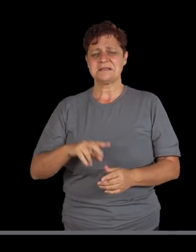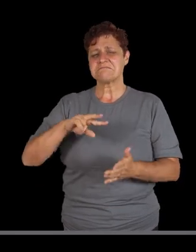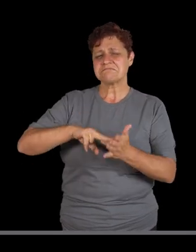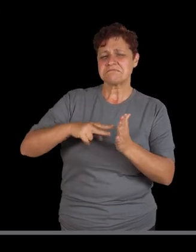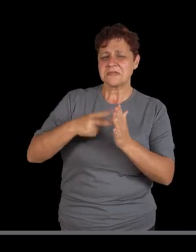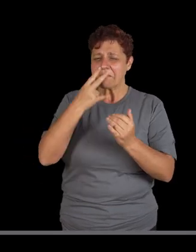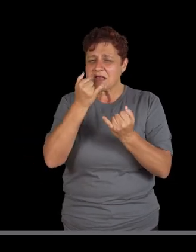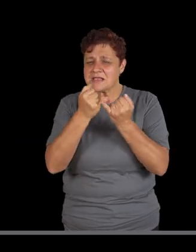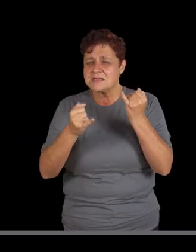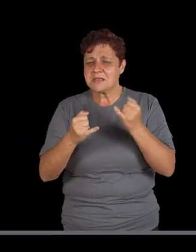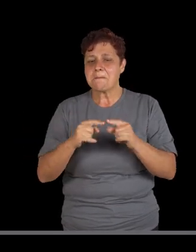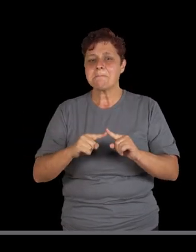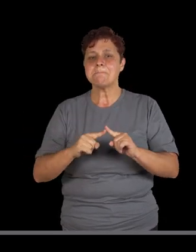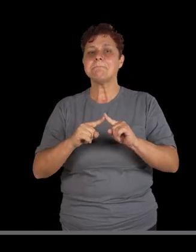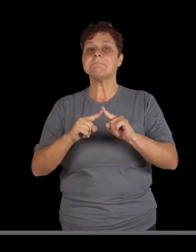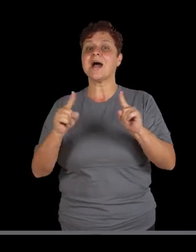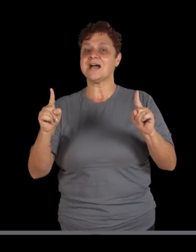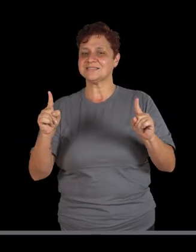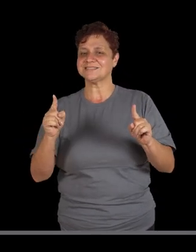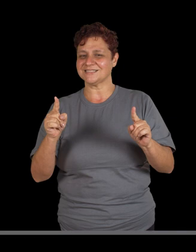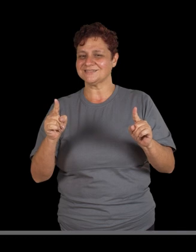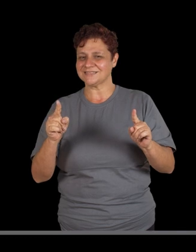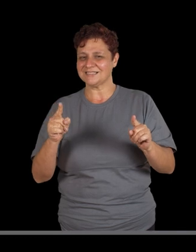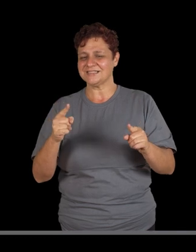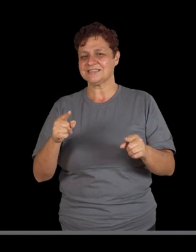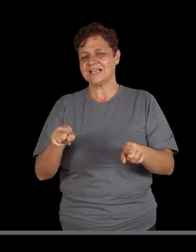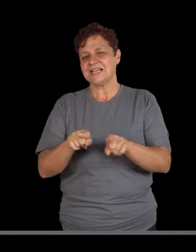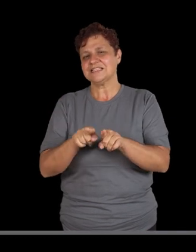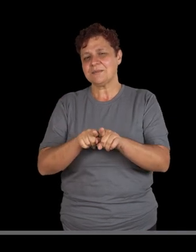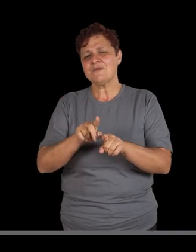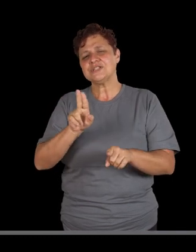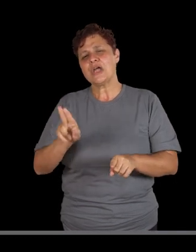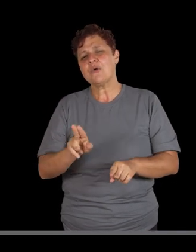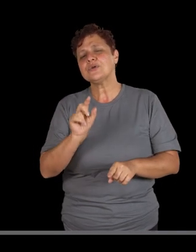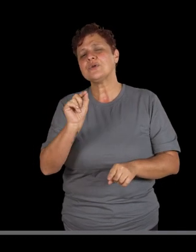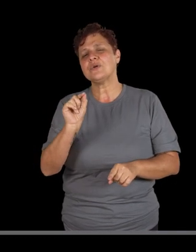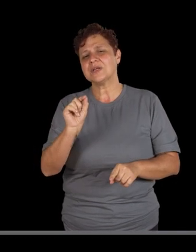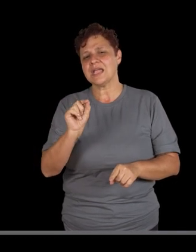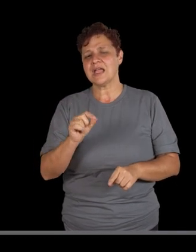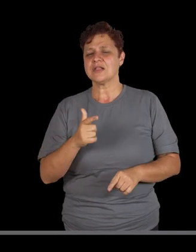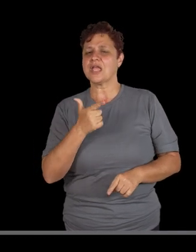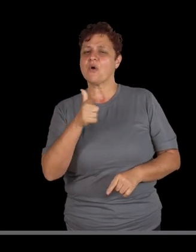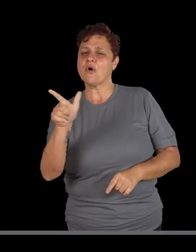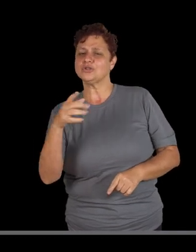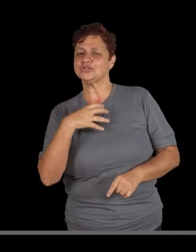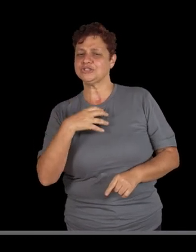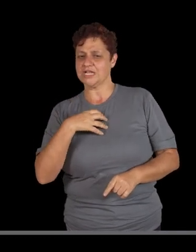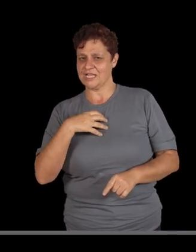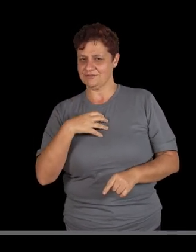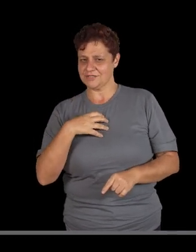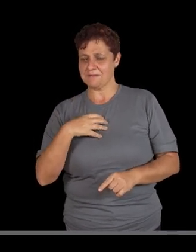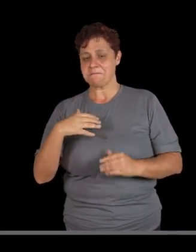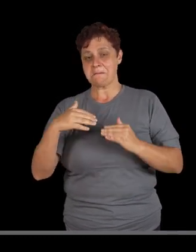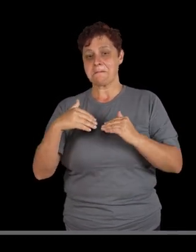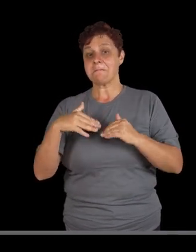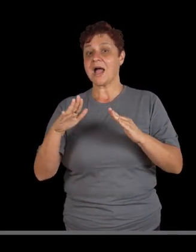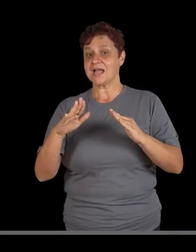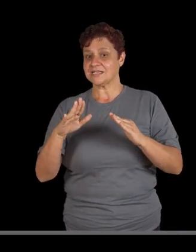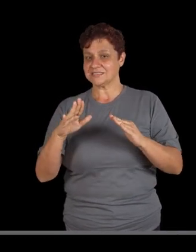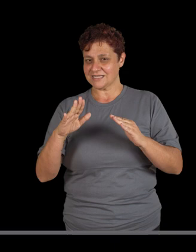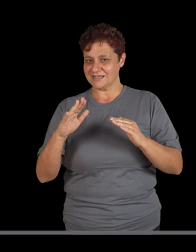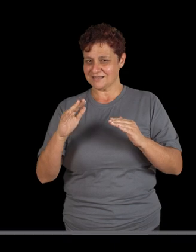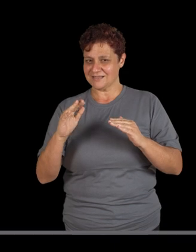bem. O entretanto, em inglês, pode também ser dito com mais duas forminhas. Uma mais